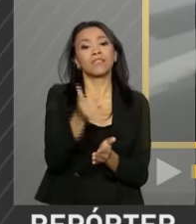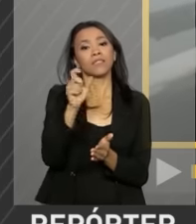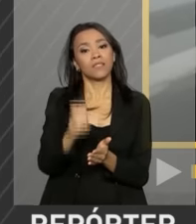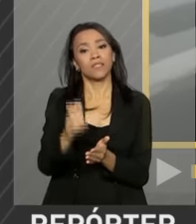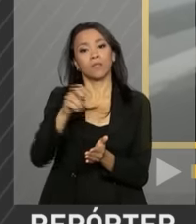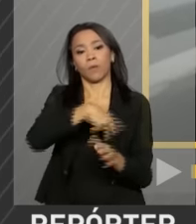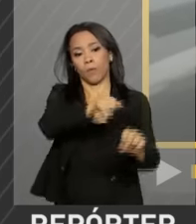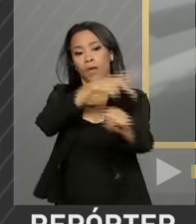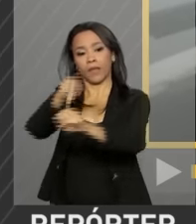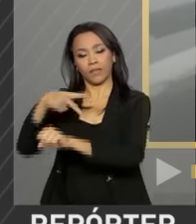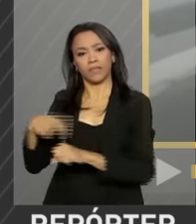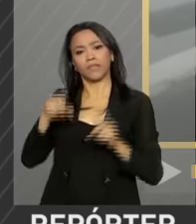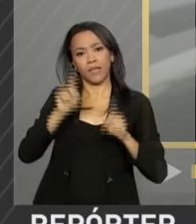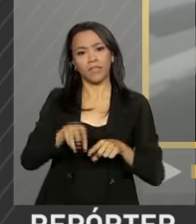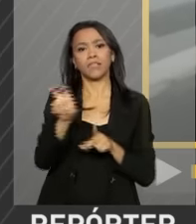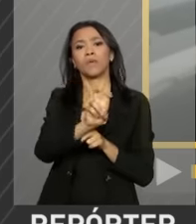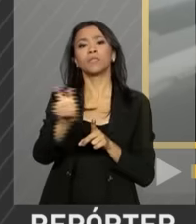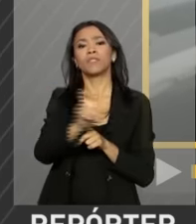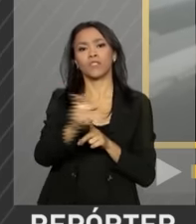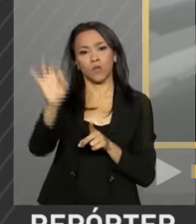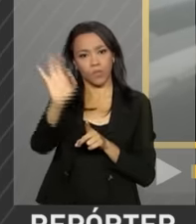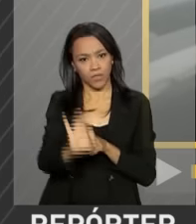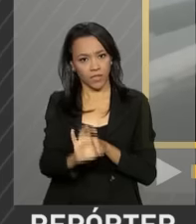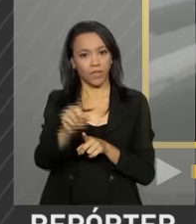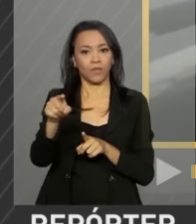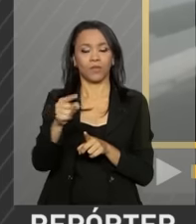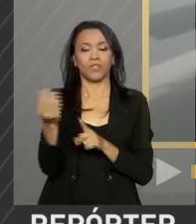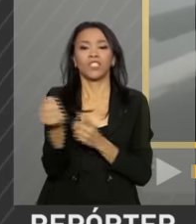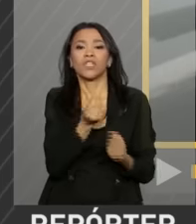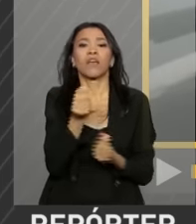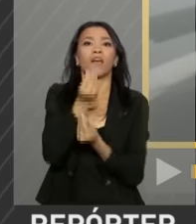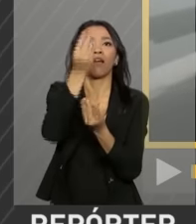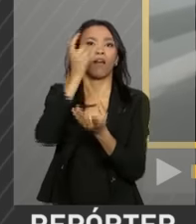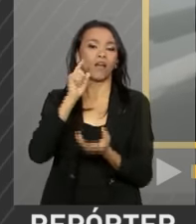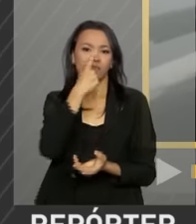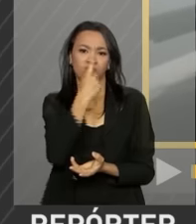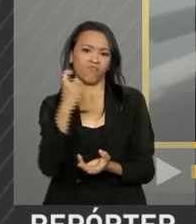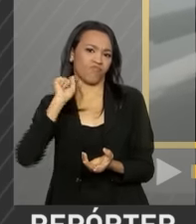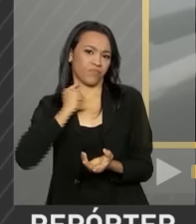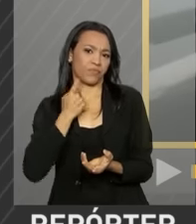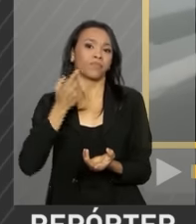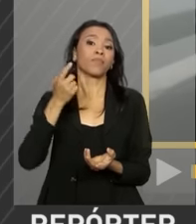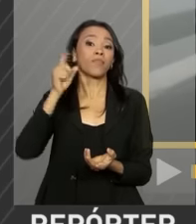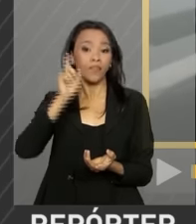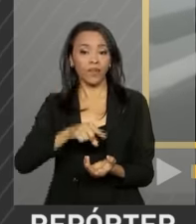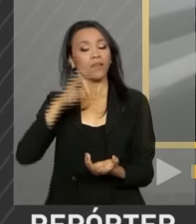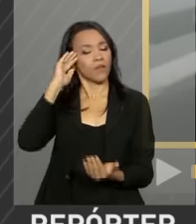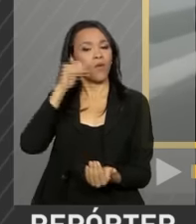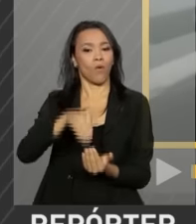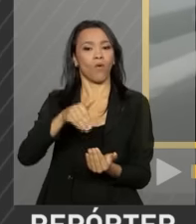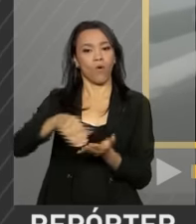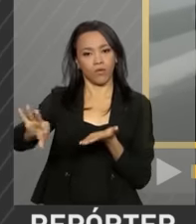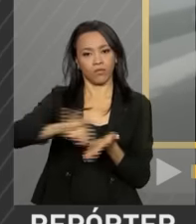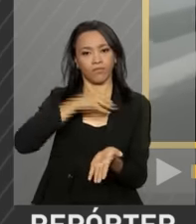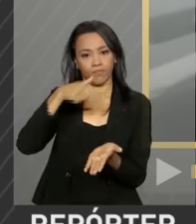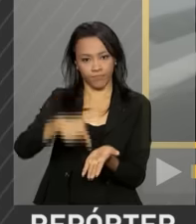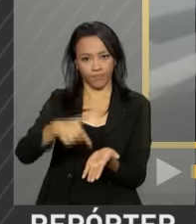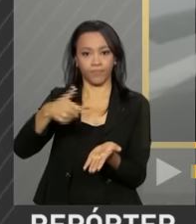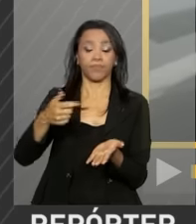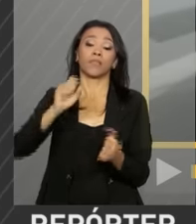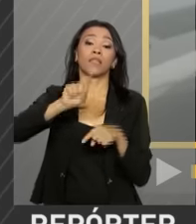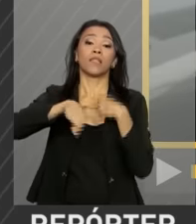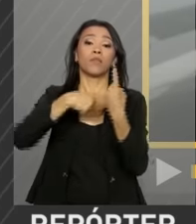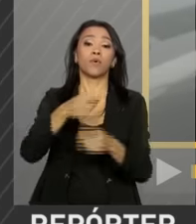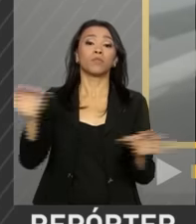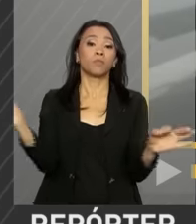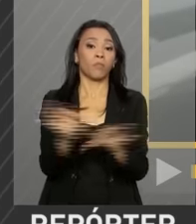representam 55% das emissões de gases poluentes na atmosfera, ratifiquem o acordo. Logo depois do compromisso aqui